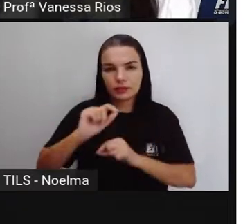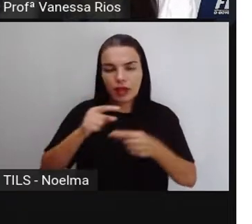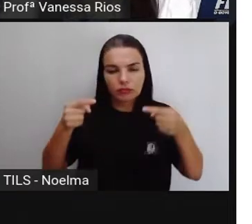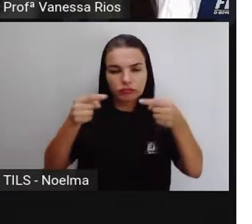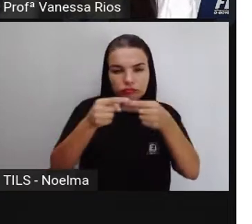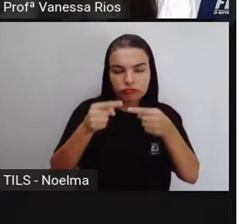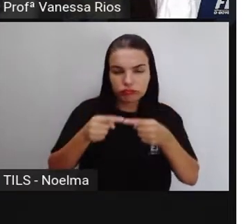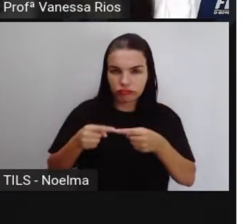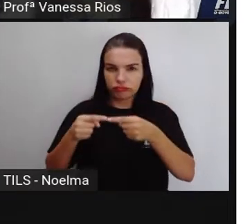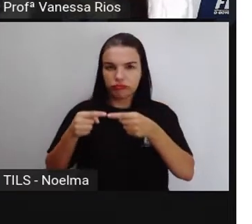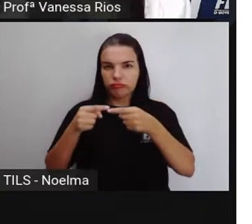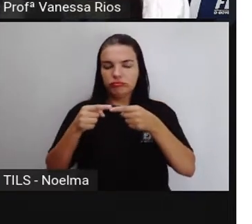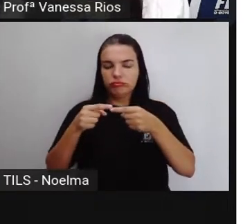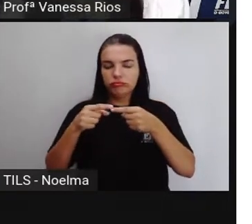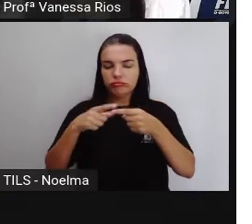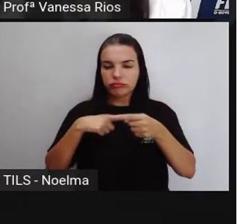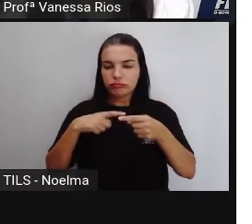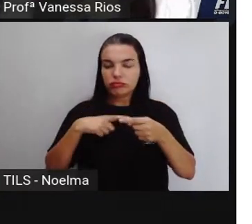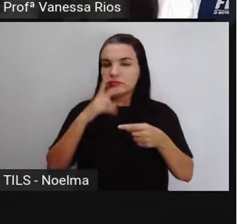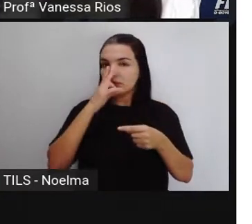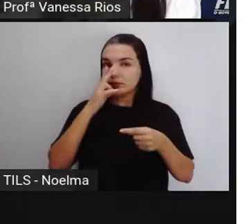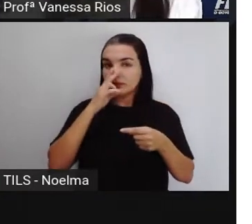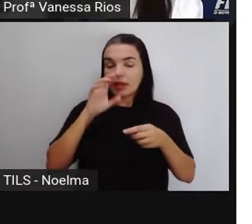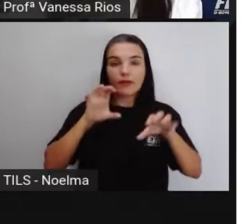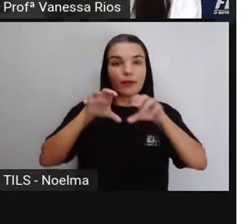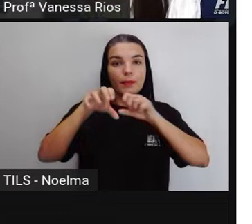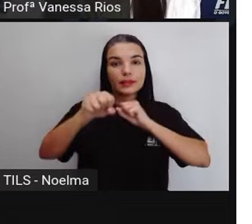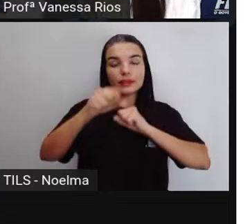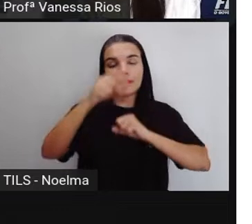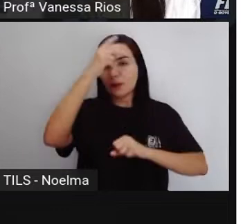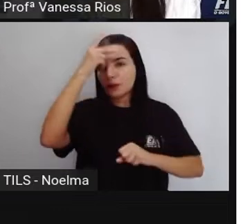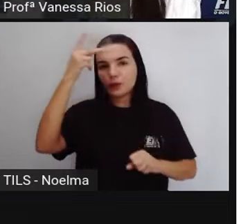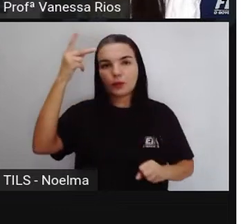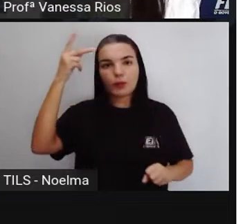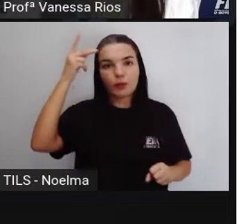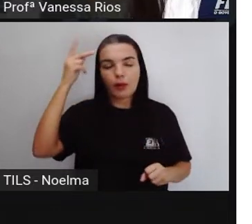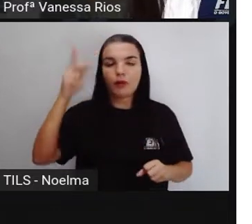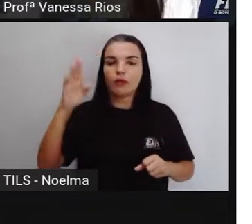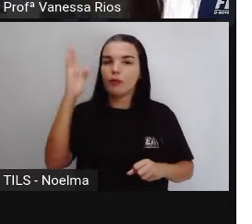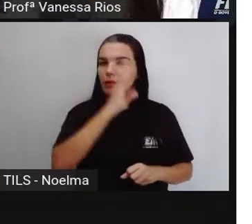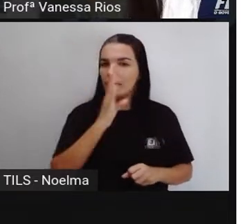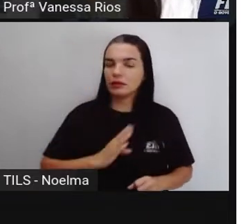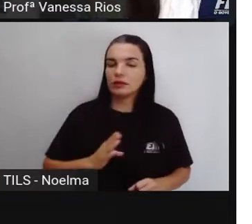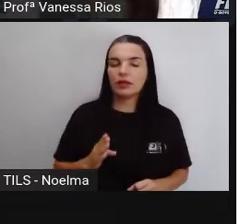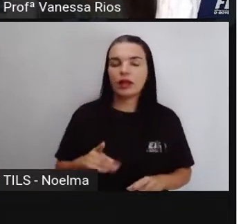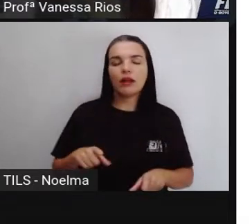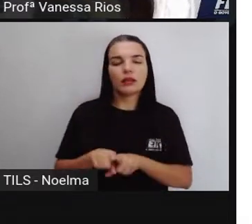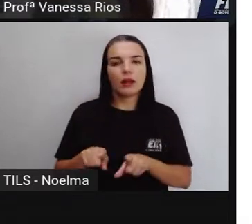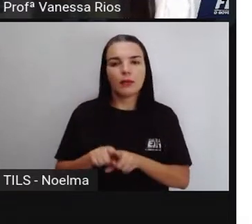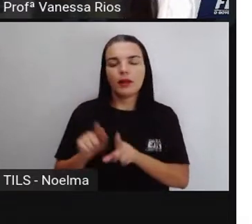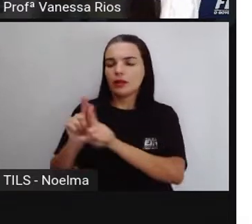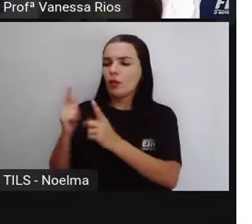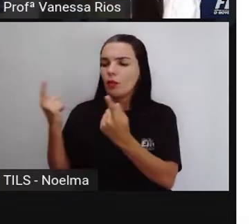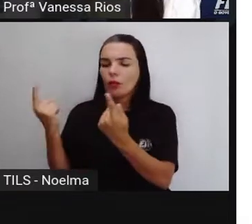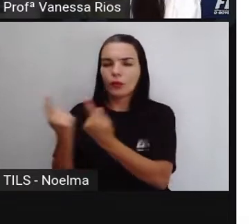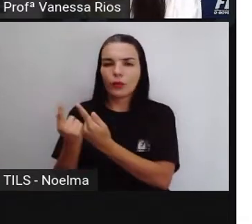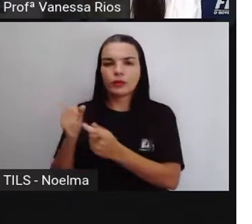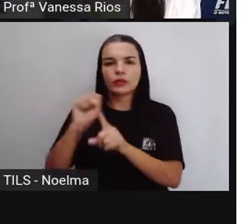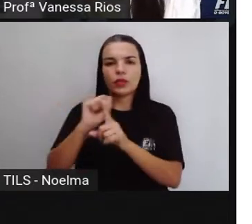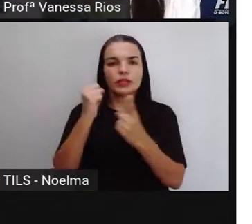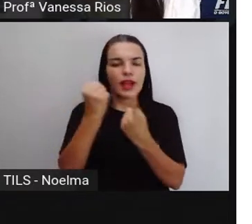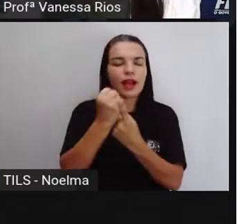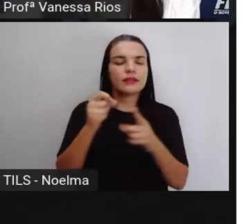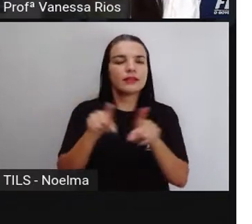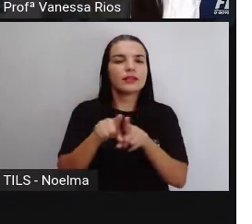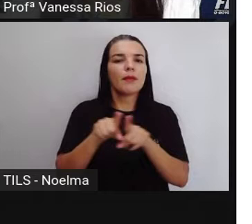etnias formadoras do povo brasileiro, mas também com outras etnias, com outros grupos sociais que deram aí a